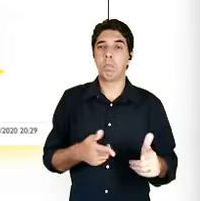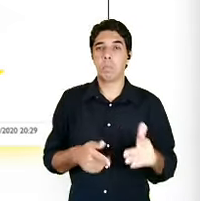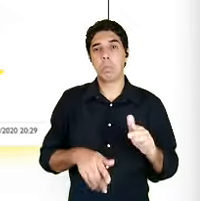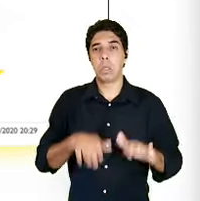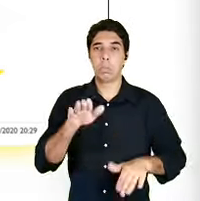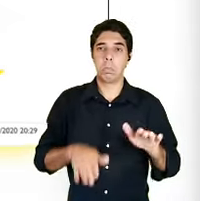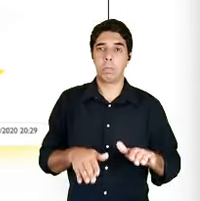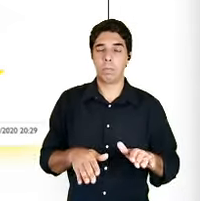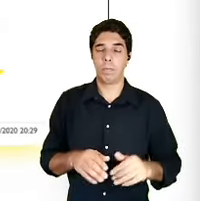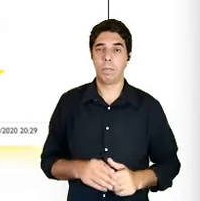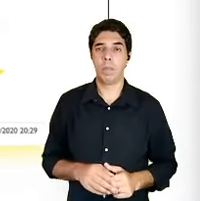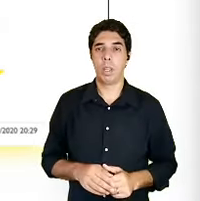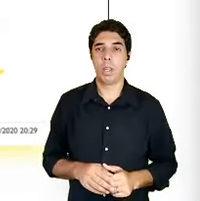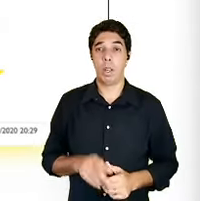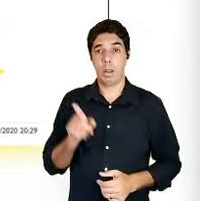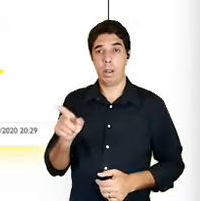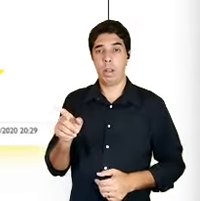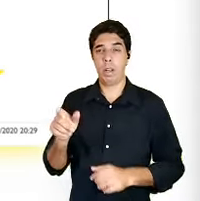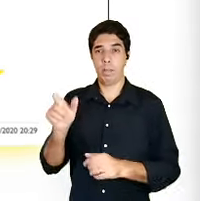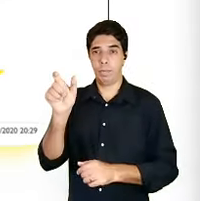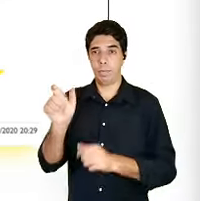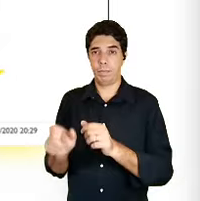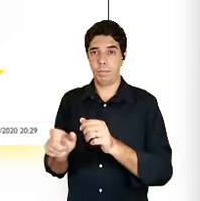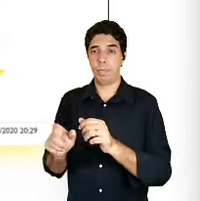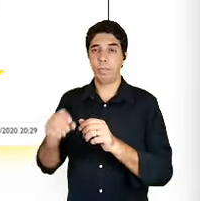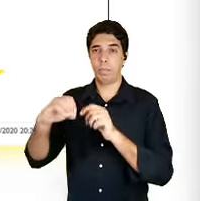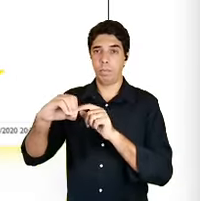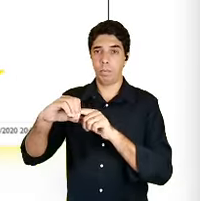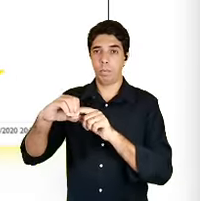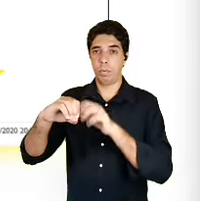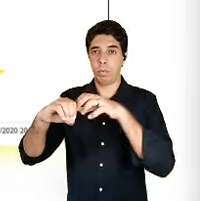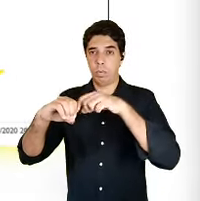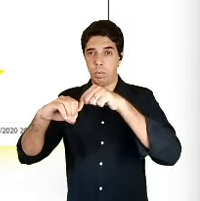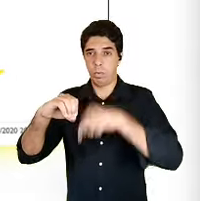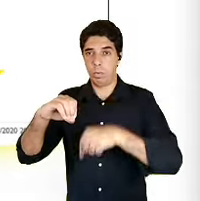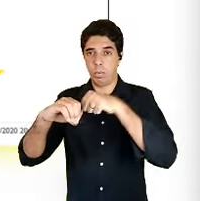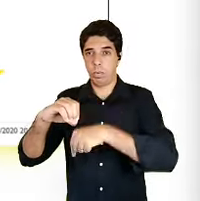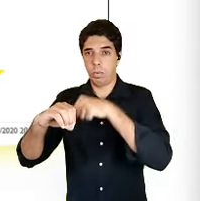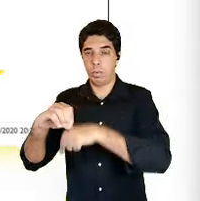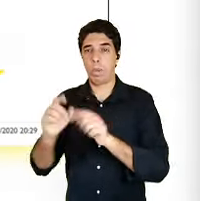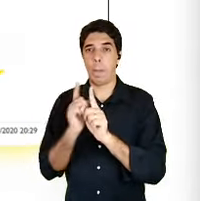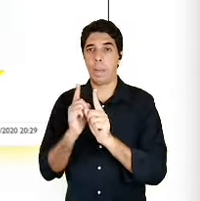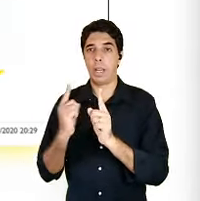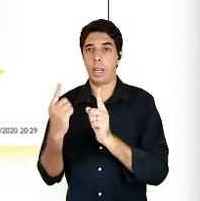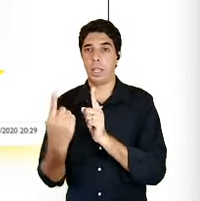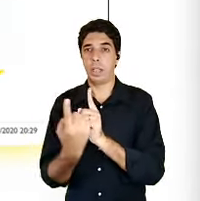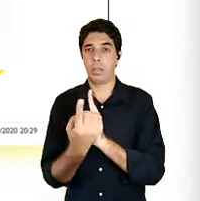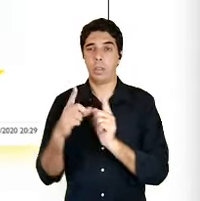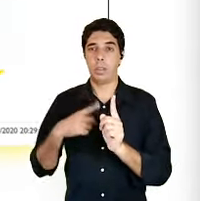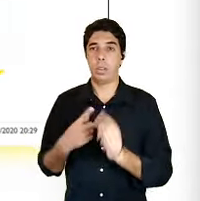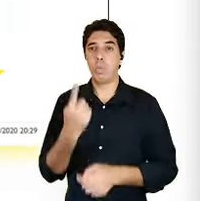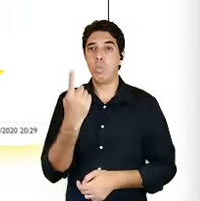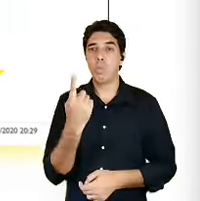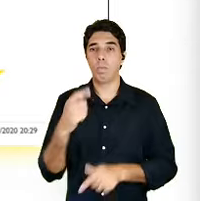cilíndrica ortogonal, o objeto também é representado em verdadeira grandeza, mas além